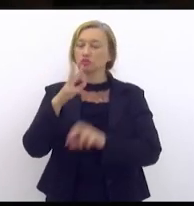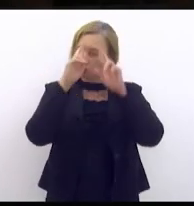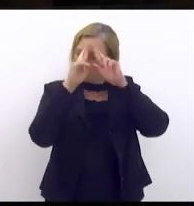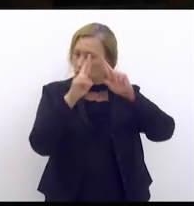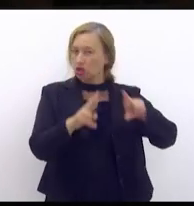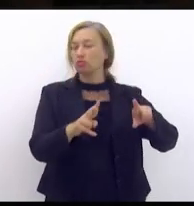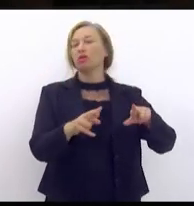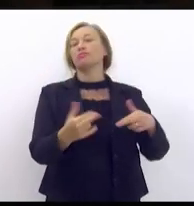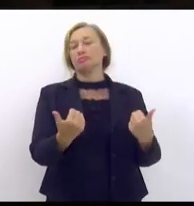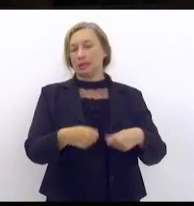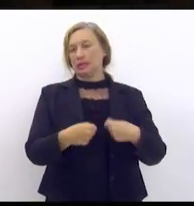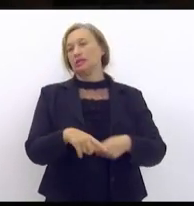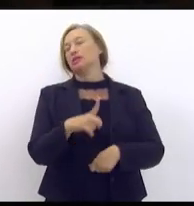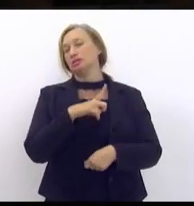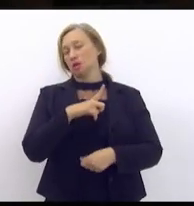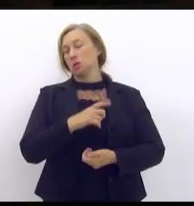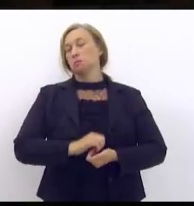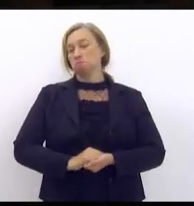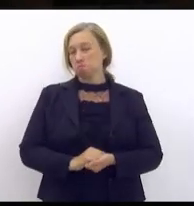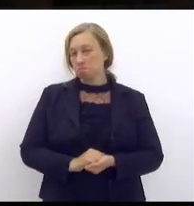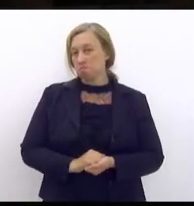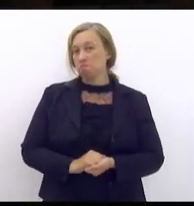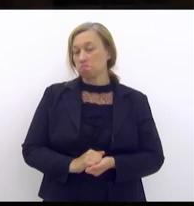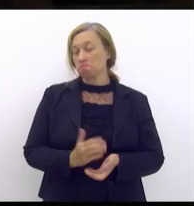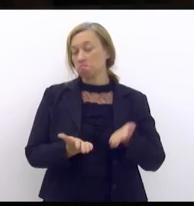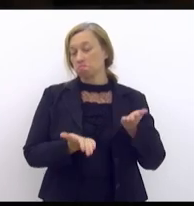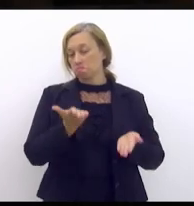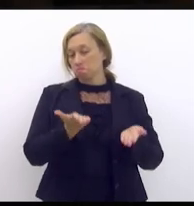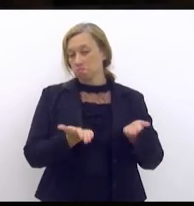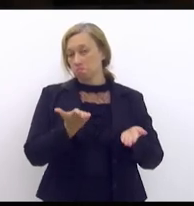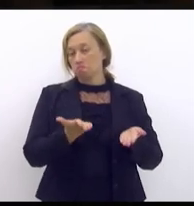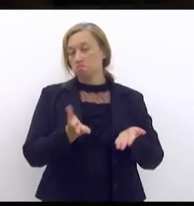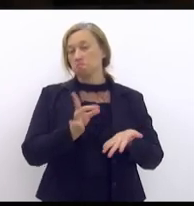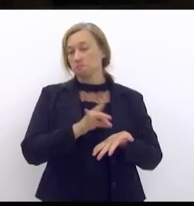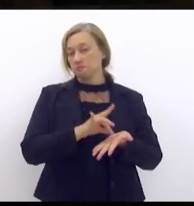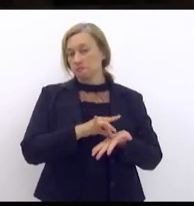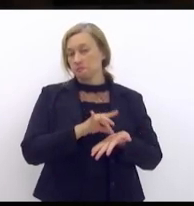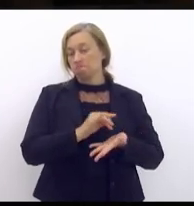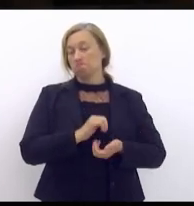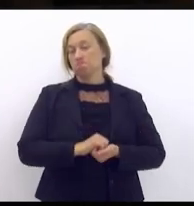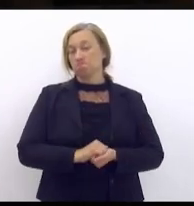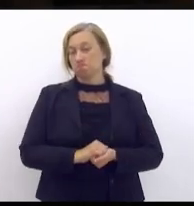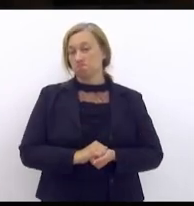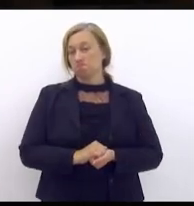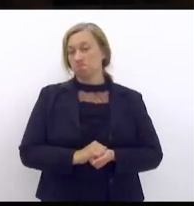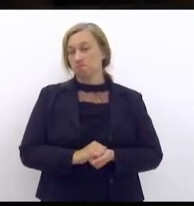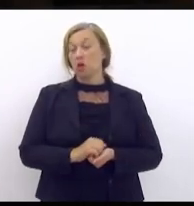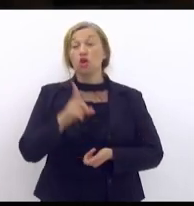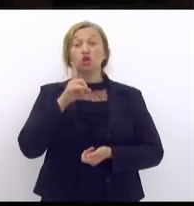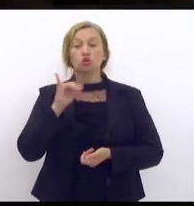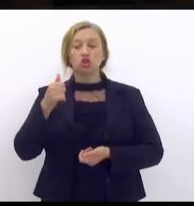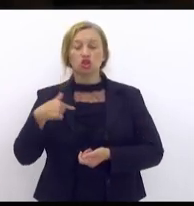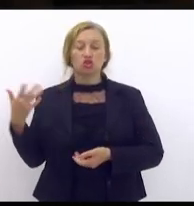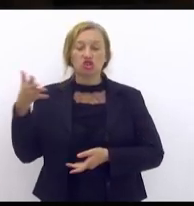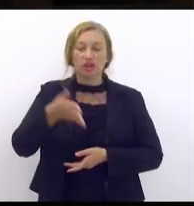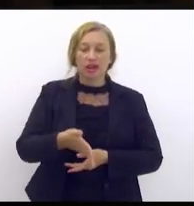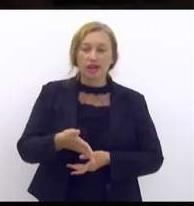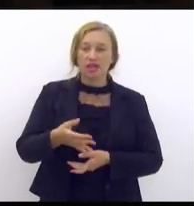pautar pelo bom senso, pelo equilíbrio e pela verdade. O dia que eu chegar aqui